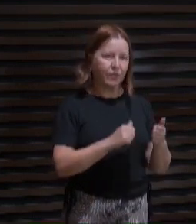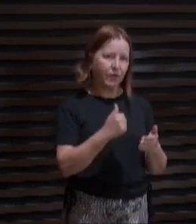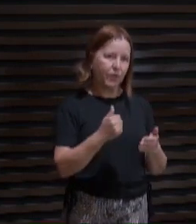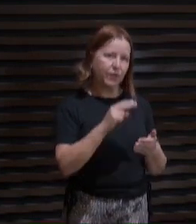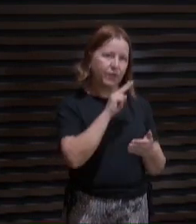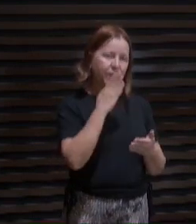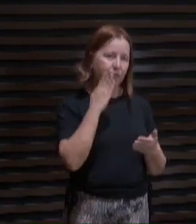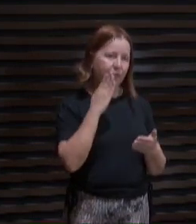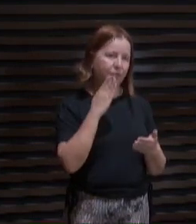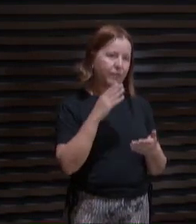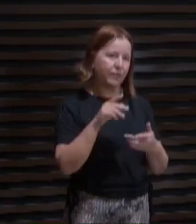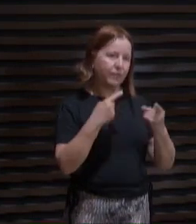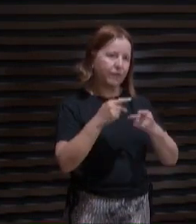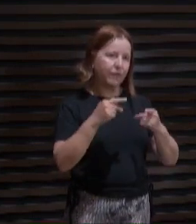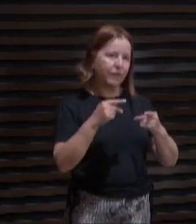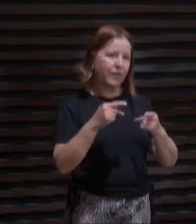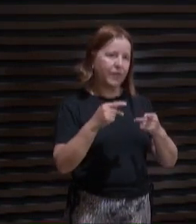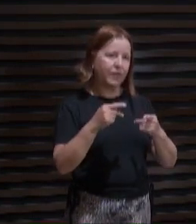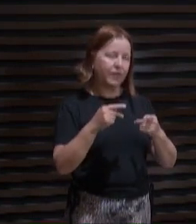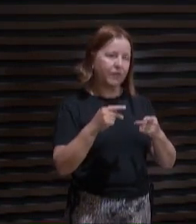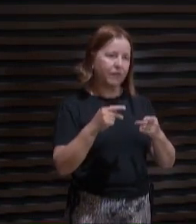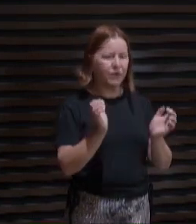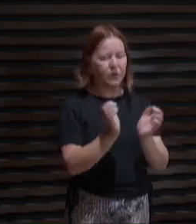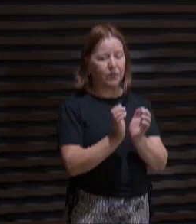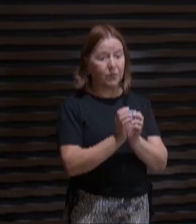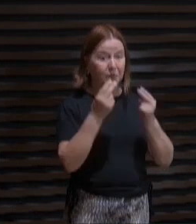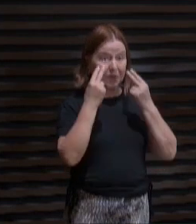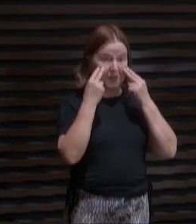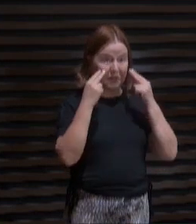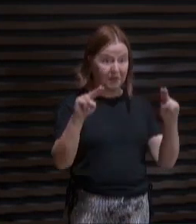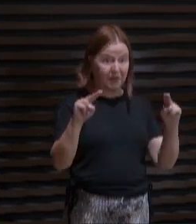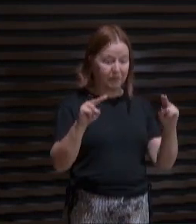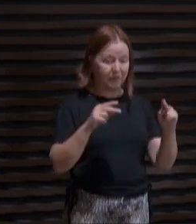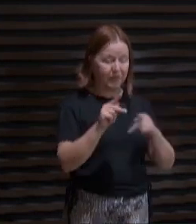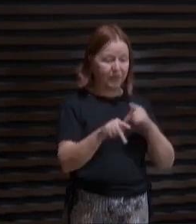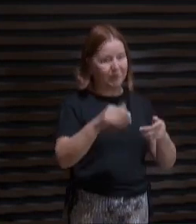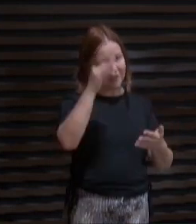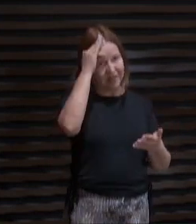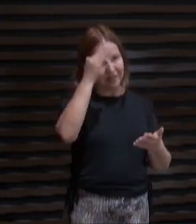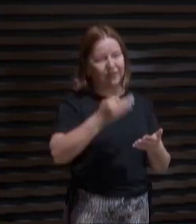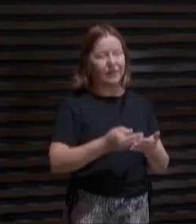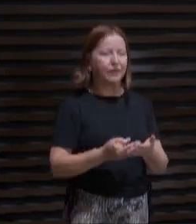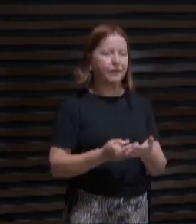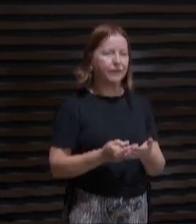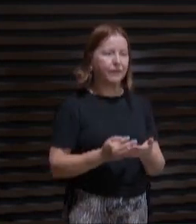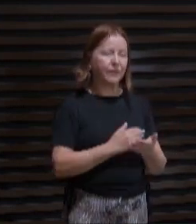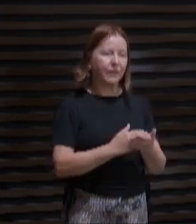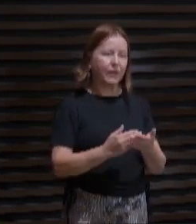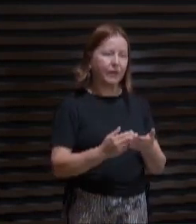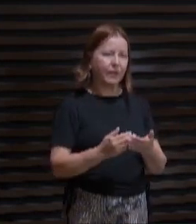ele conta a nuvem de testemunha dos homens de fé, que começa